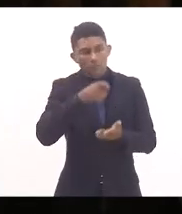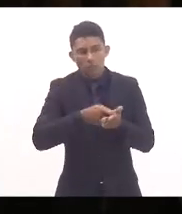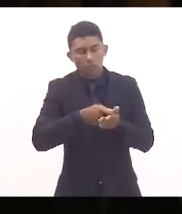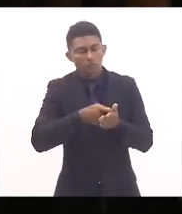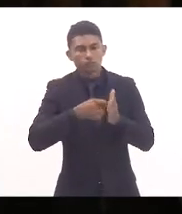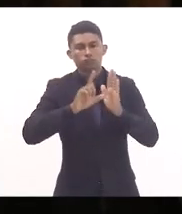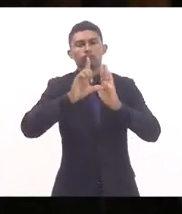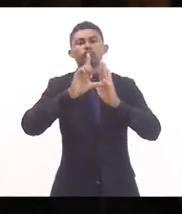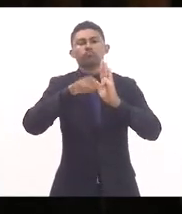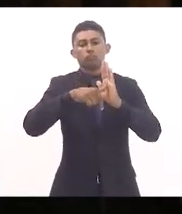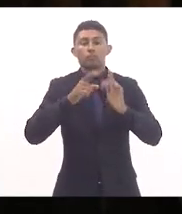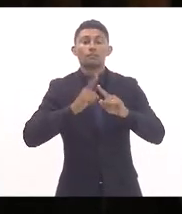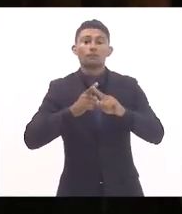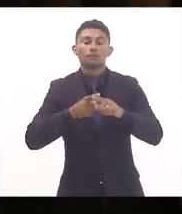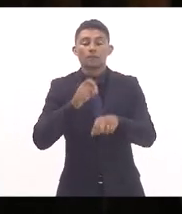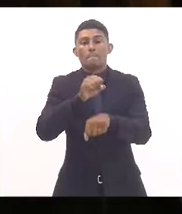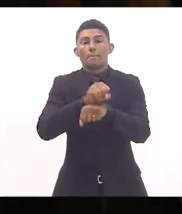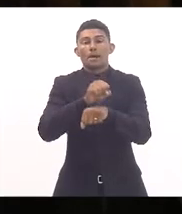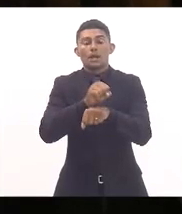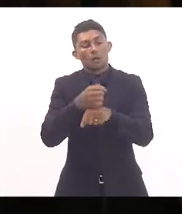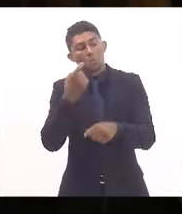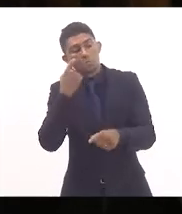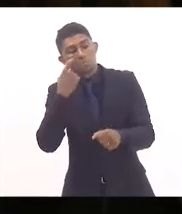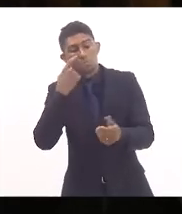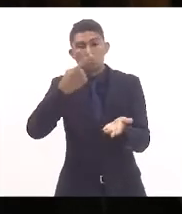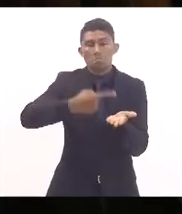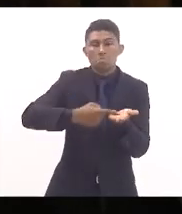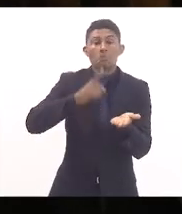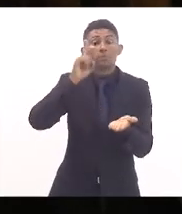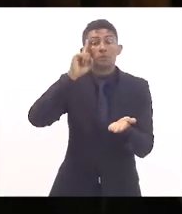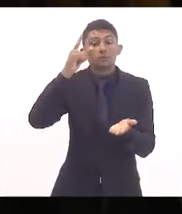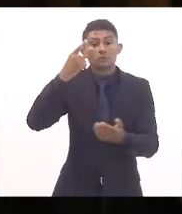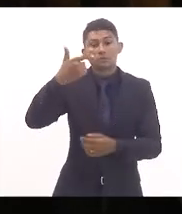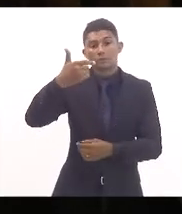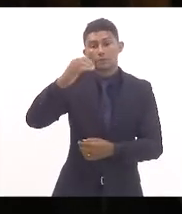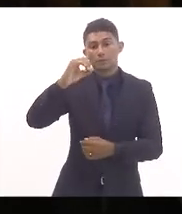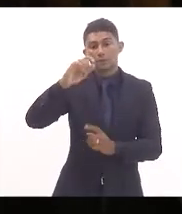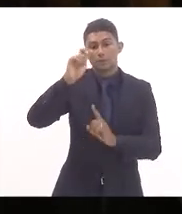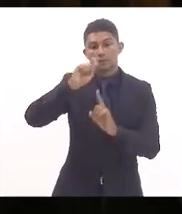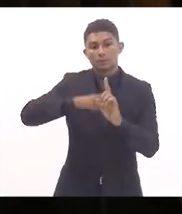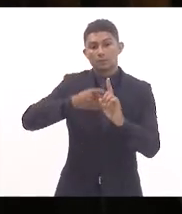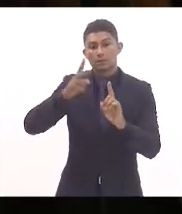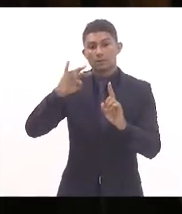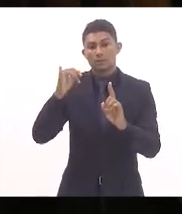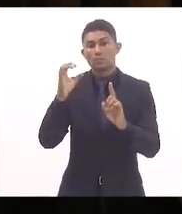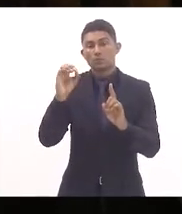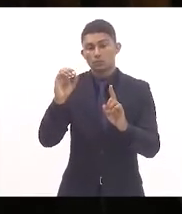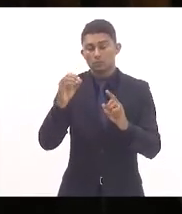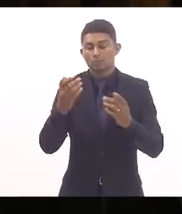uma conciliação, para o dia 20/6. Feito o preâmbulo,